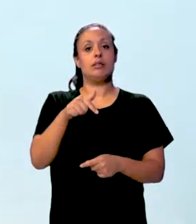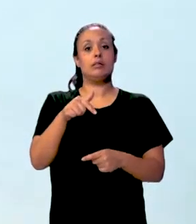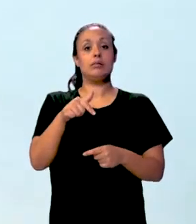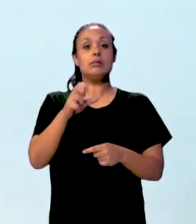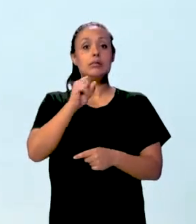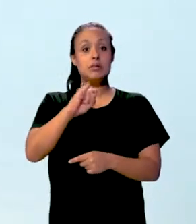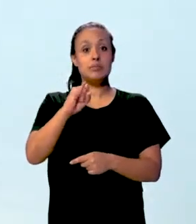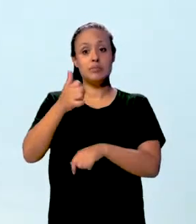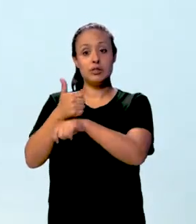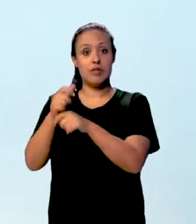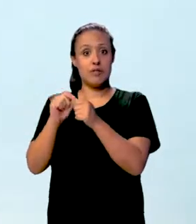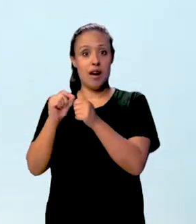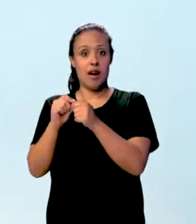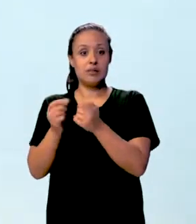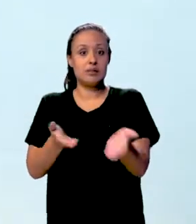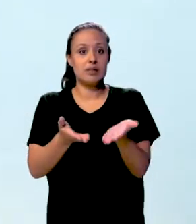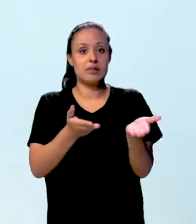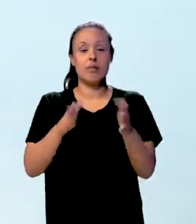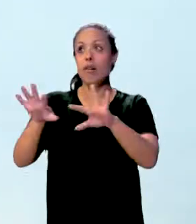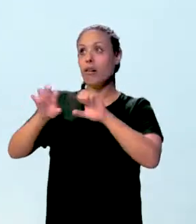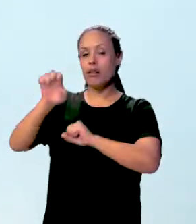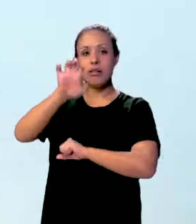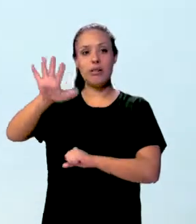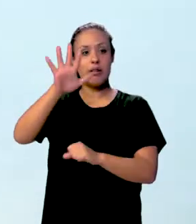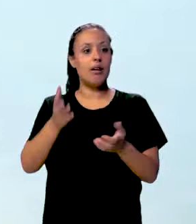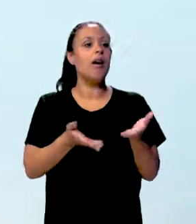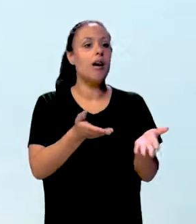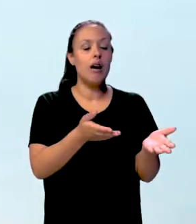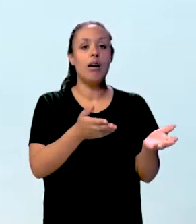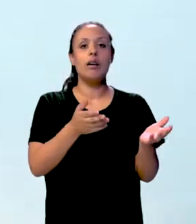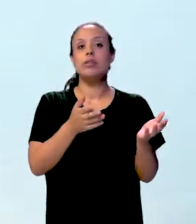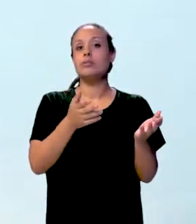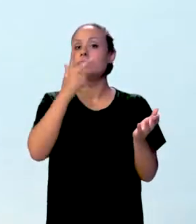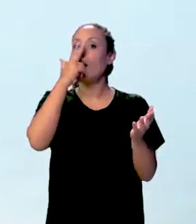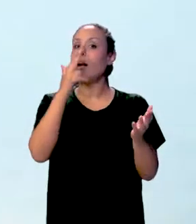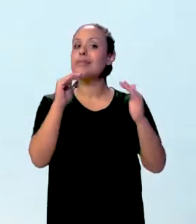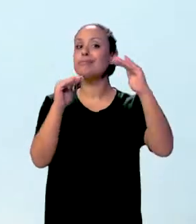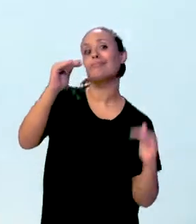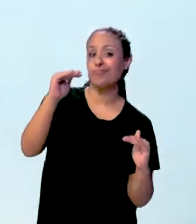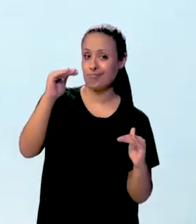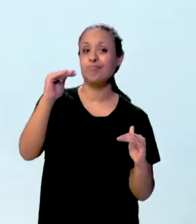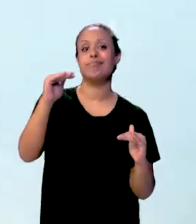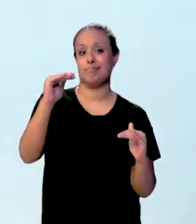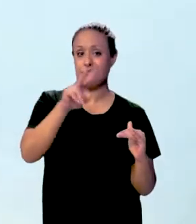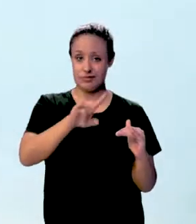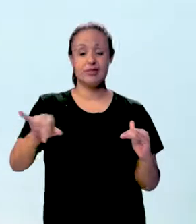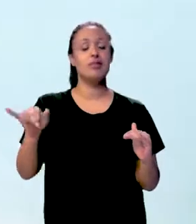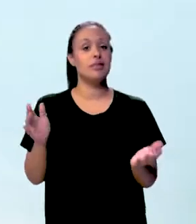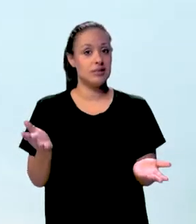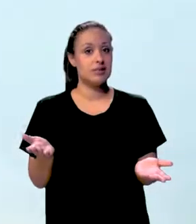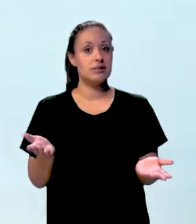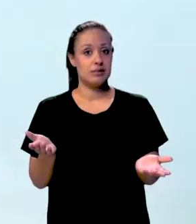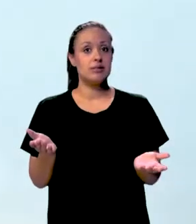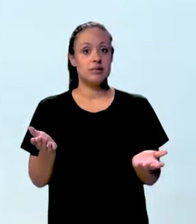como menos digna, menos saudável, né? A própria noção de família, por exemplo, né? Se a gente pensar